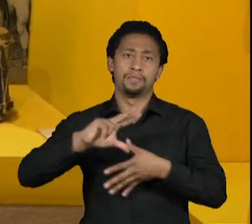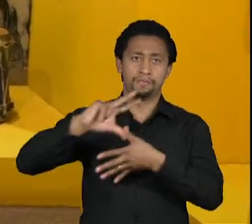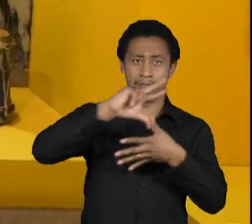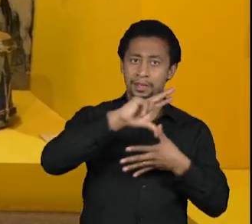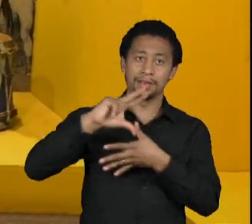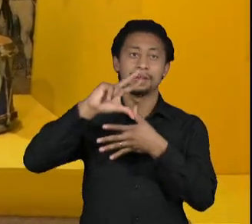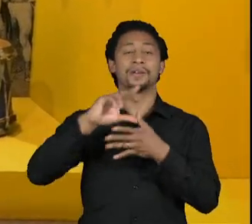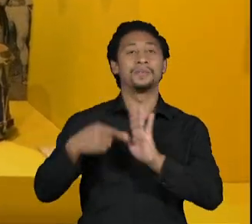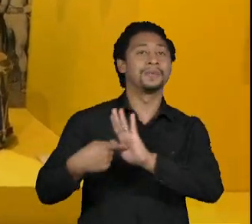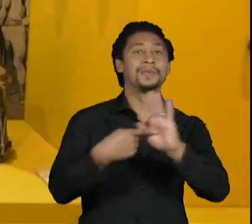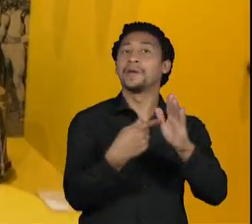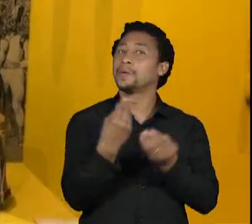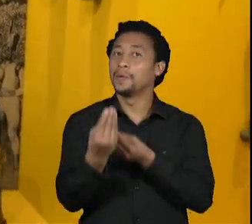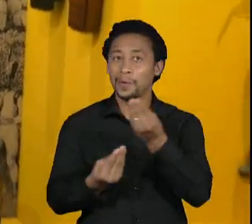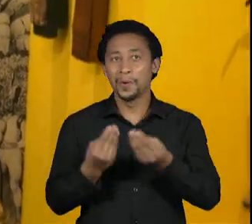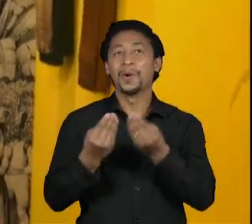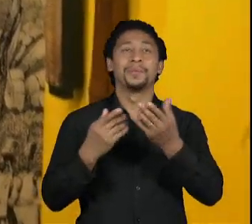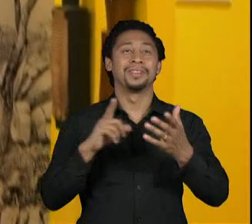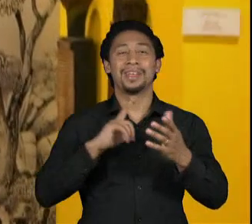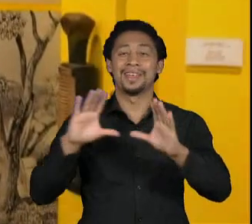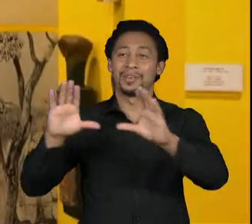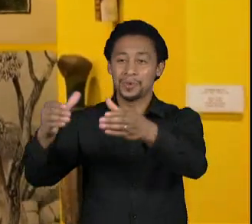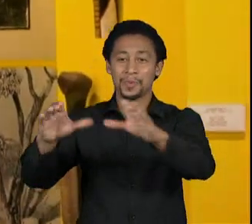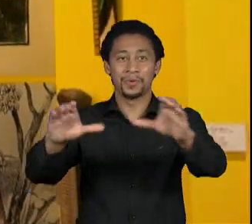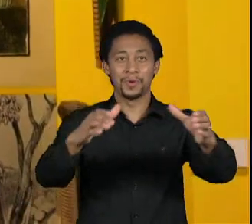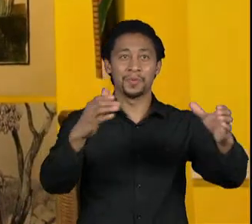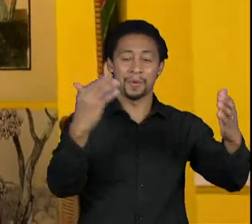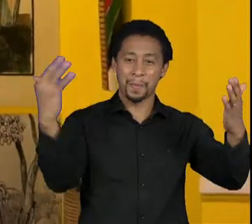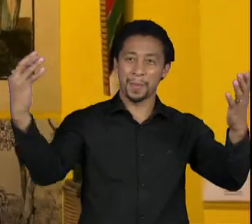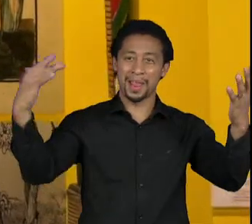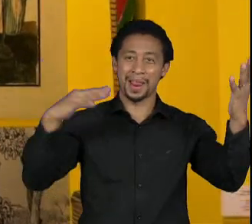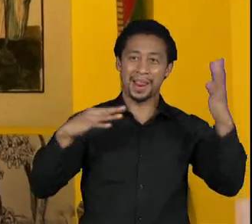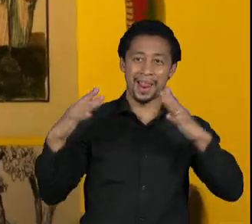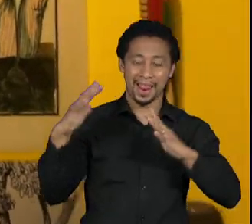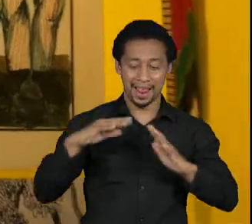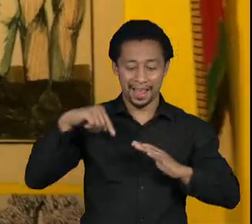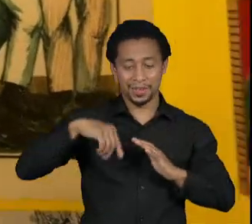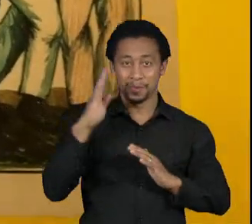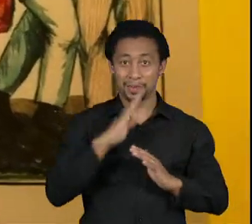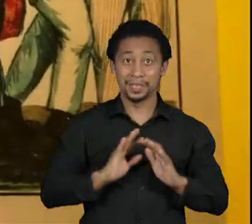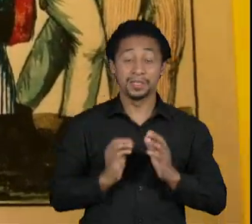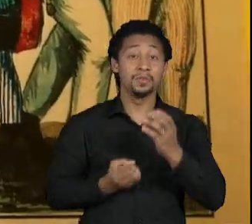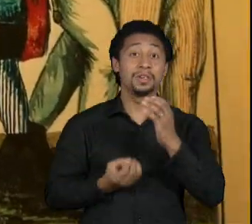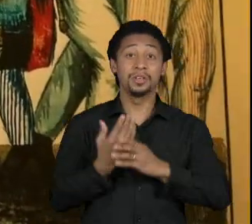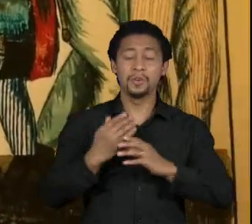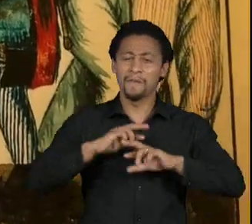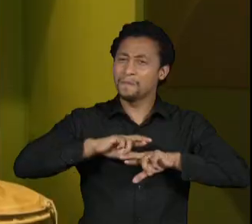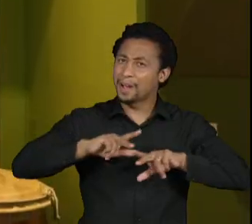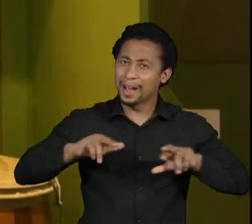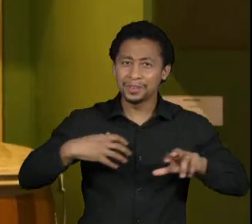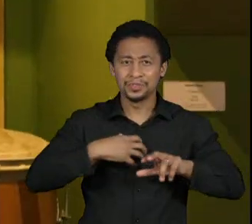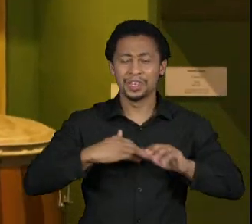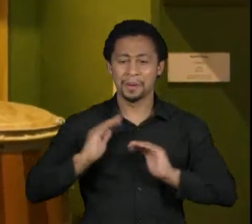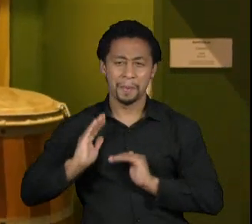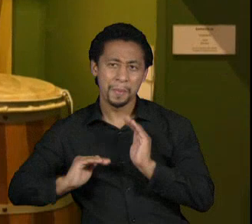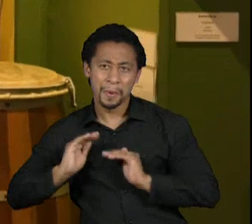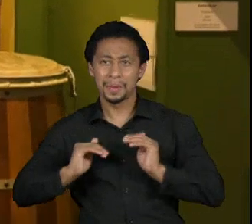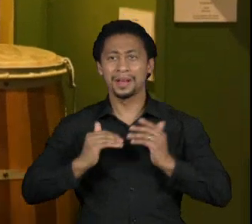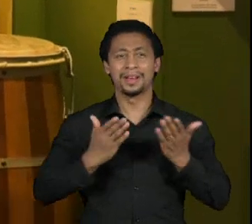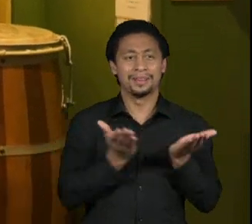trazidas pelos ibéricos, muitas festas que estão ali nos calendários cristãos, né,